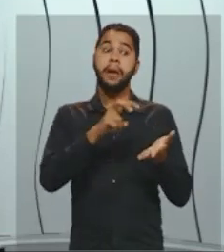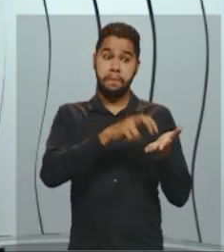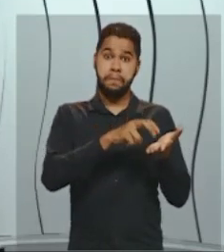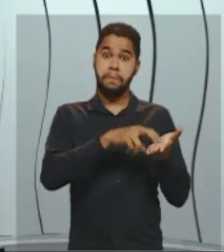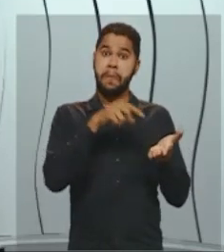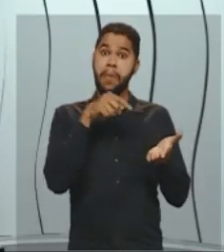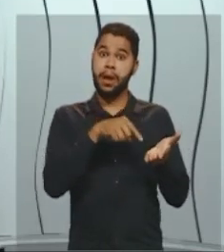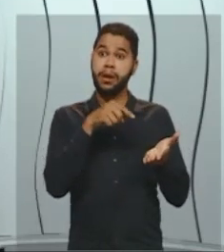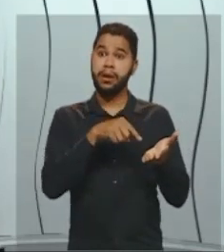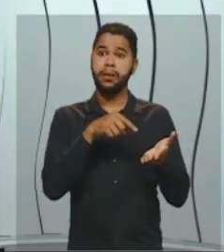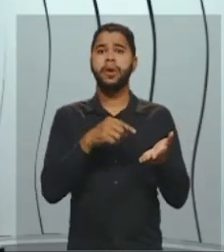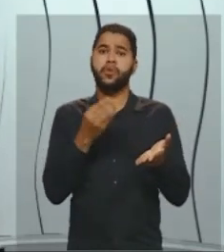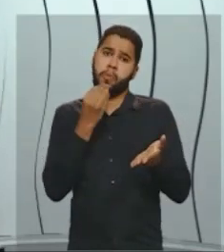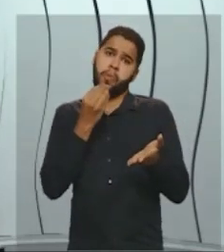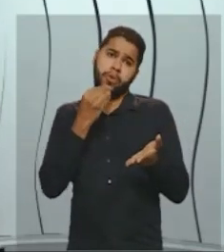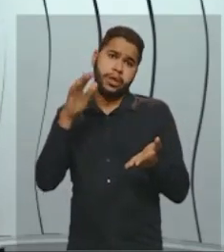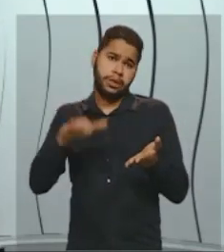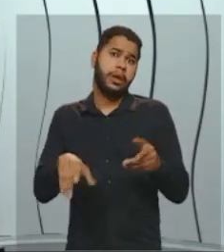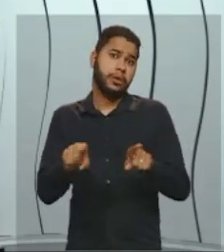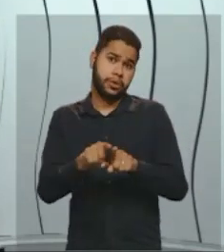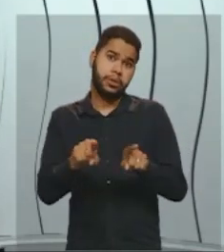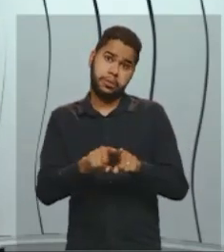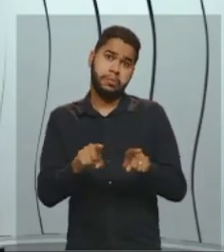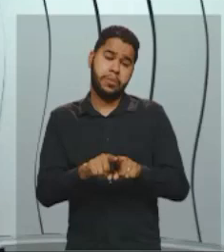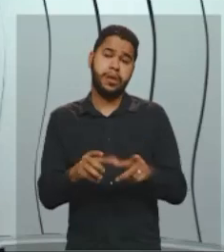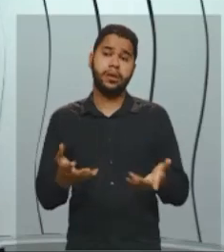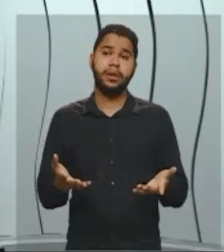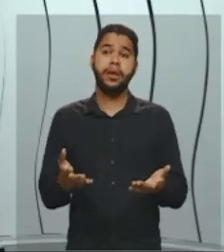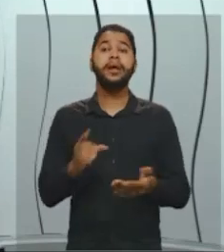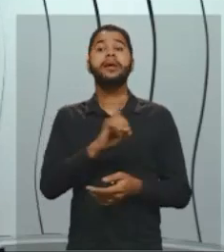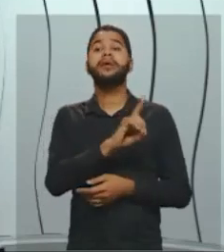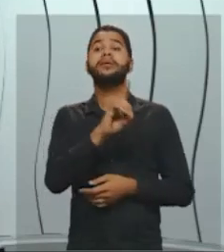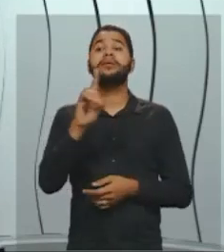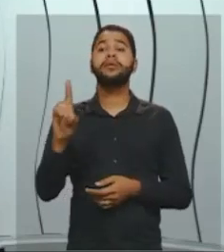mas isso aqui poderia ser de tarde. Então, a data,